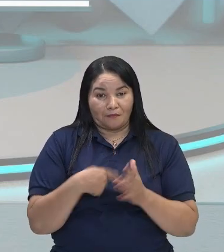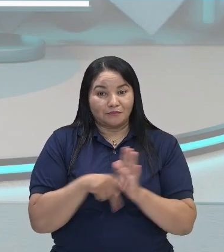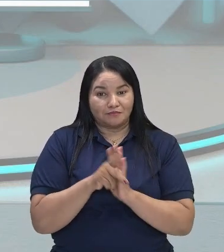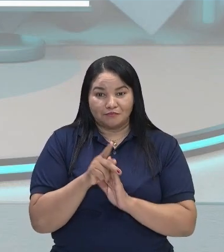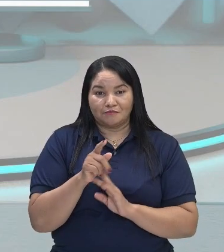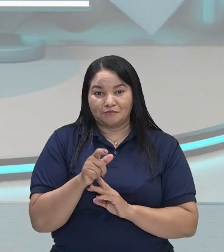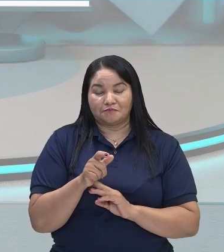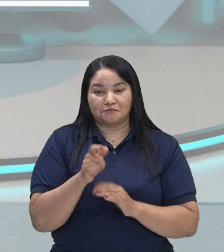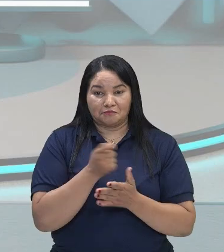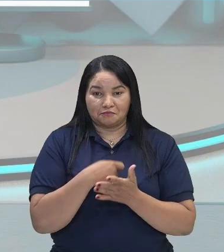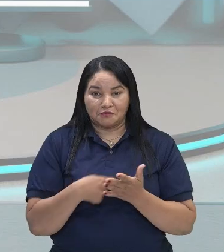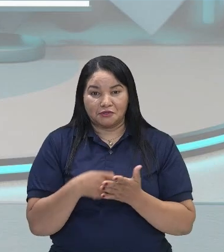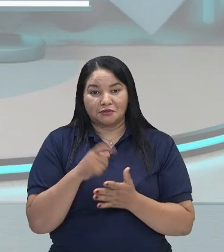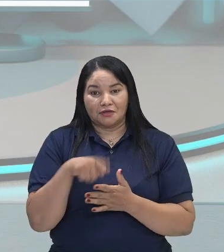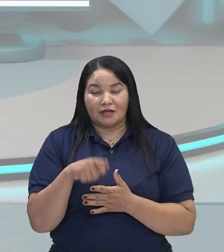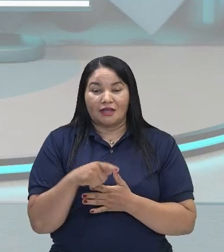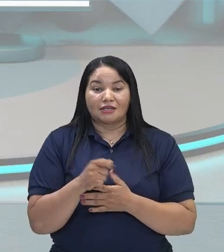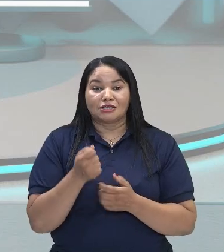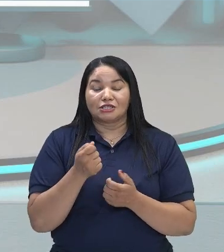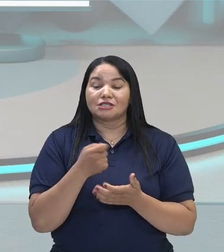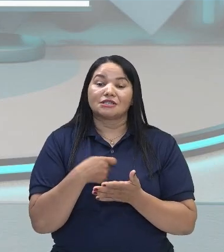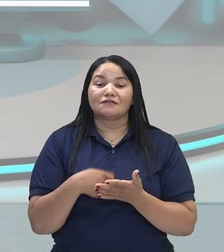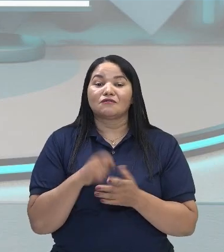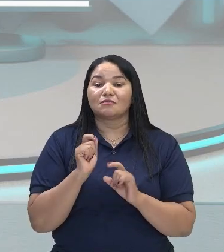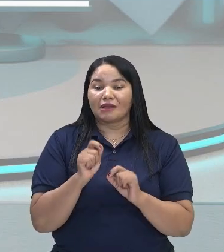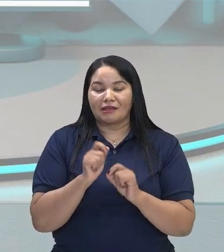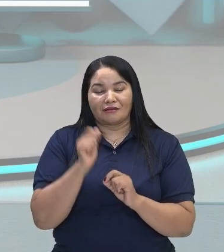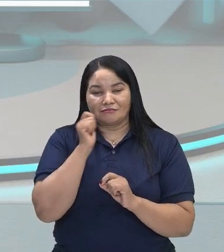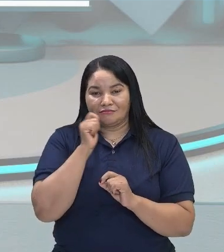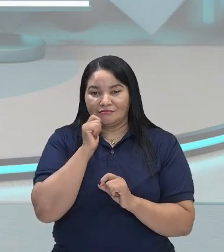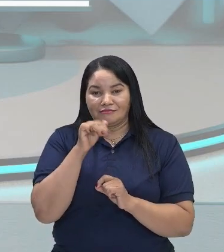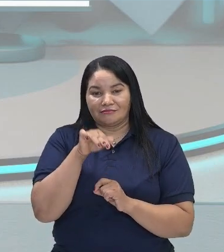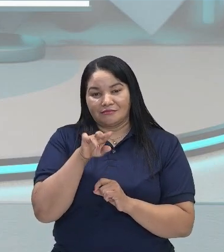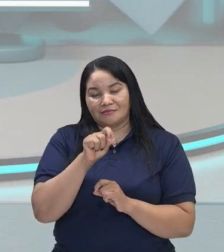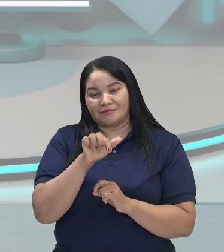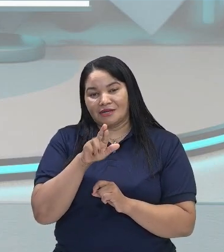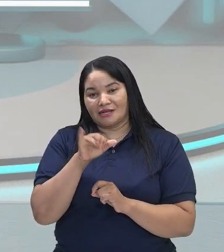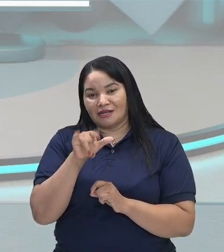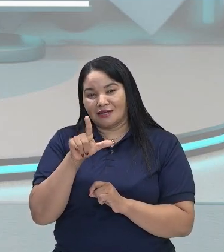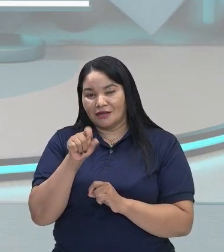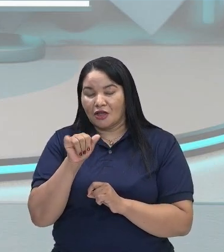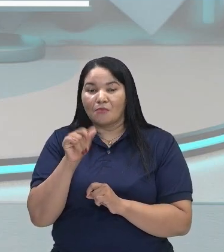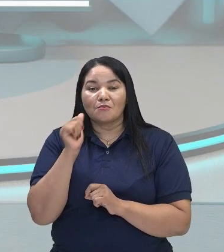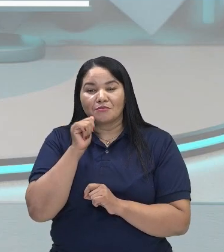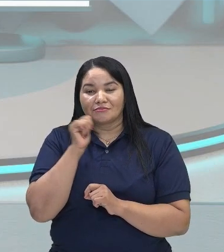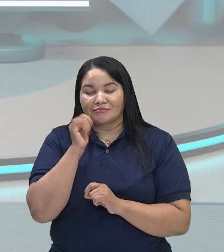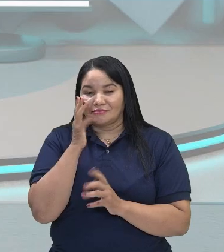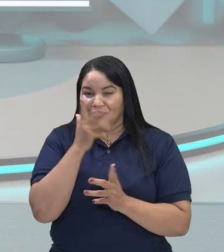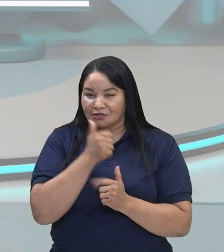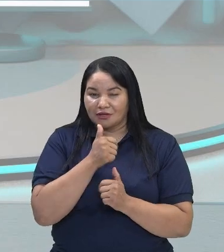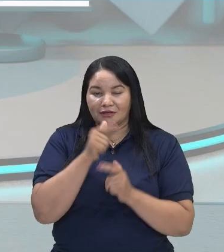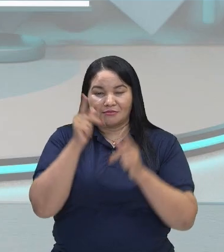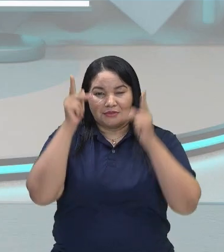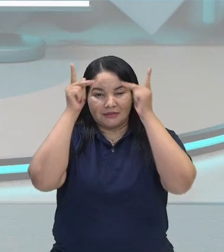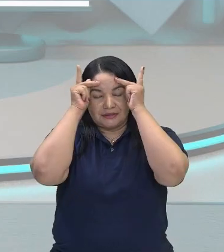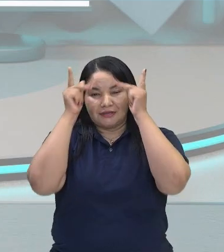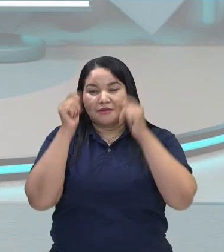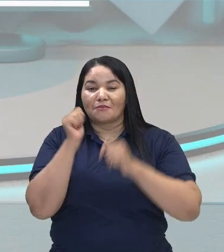escreveu para Marília de Dirceu, uma ninfa, uma princesa, uma